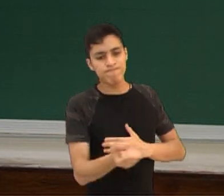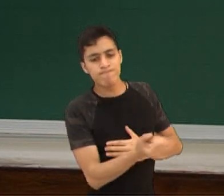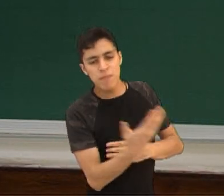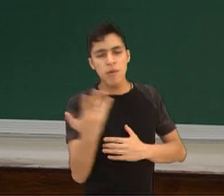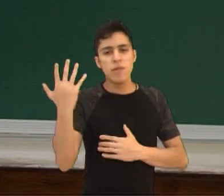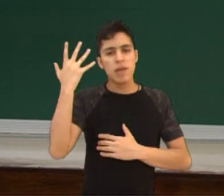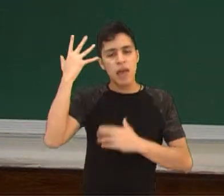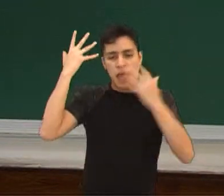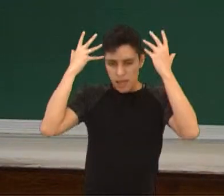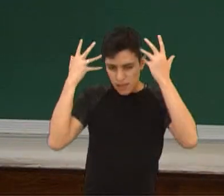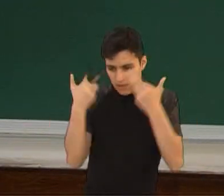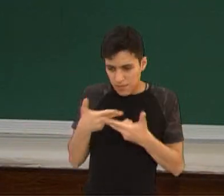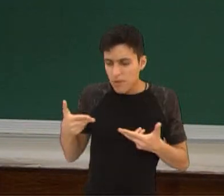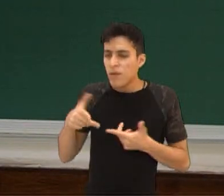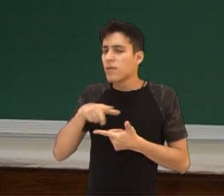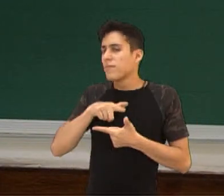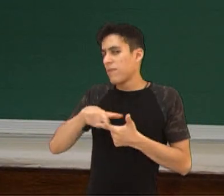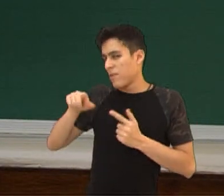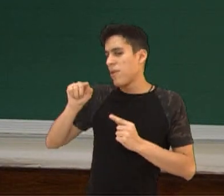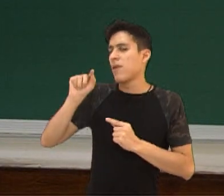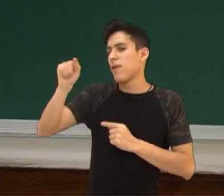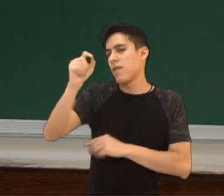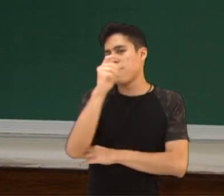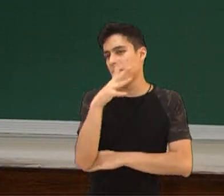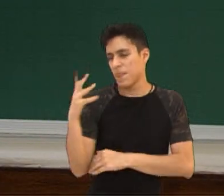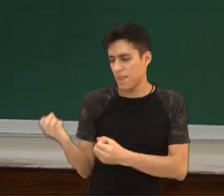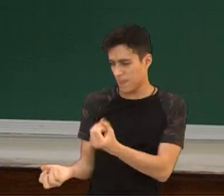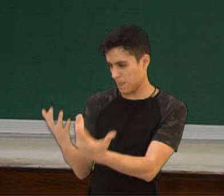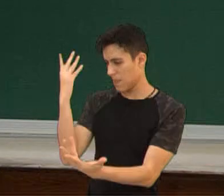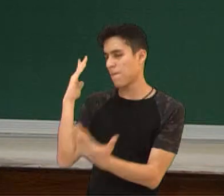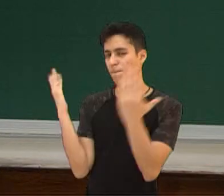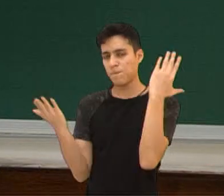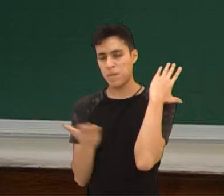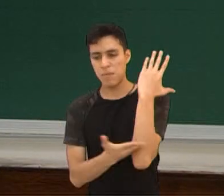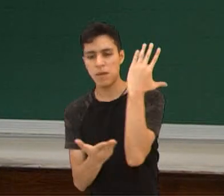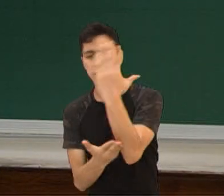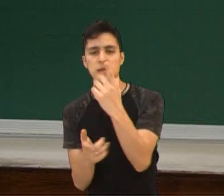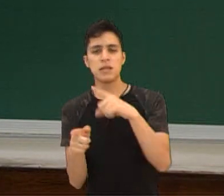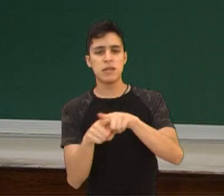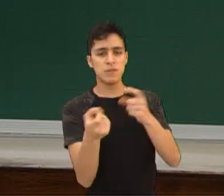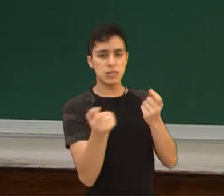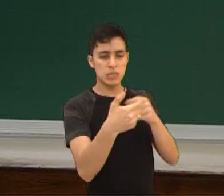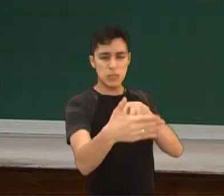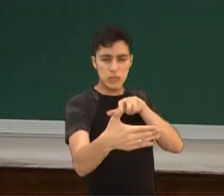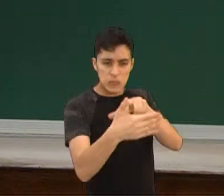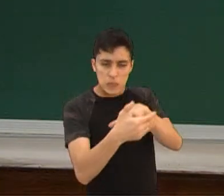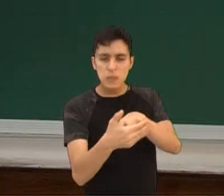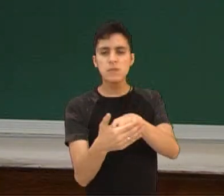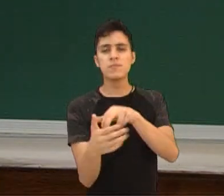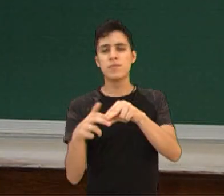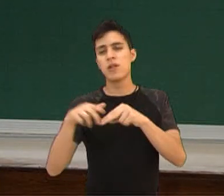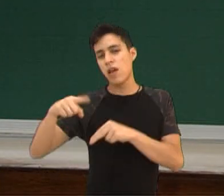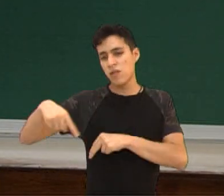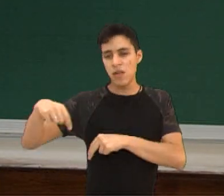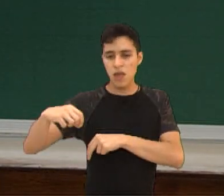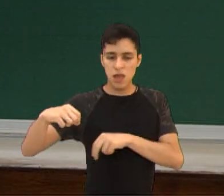tanto com a degradação ambiental, seja por queimada, por desmatamento, mas também com atropelamentos por cruzar as rodovias,